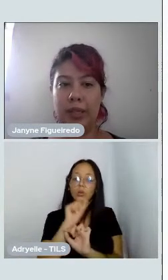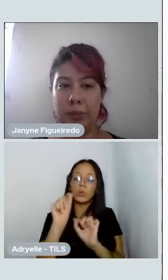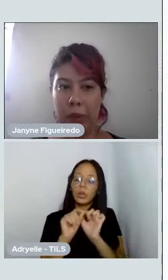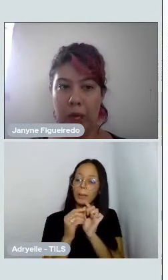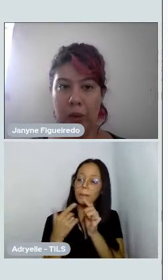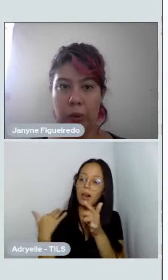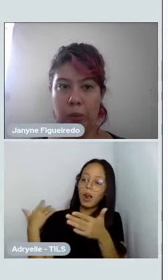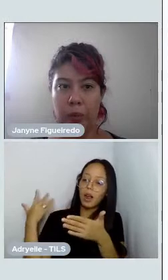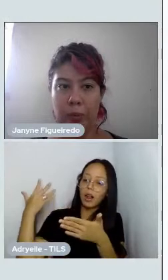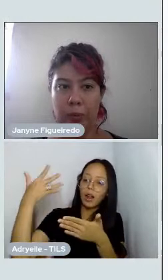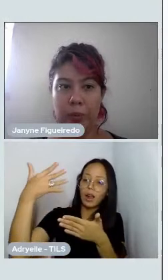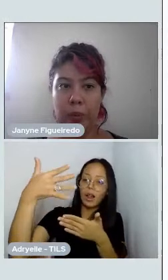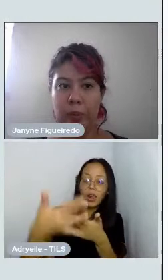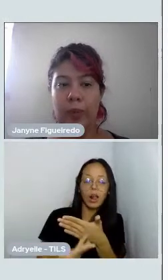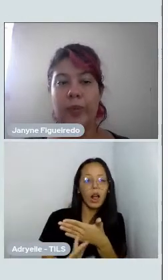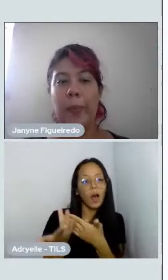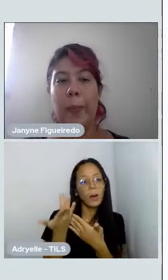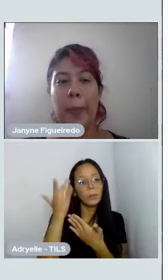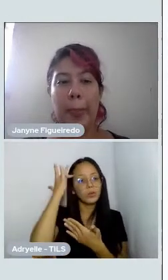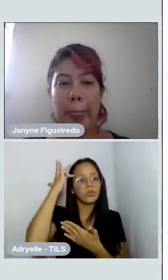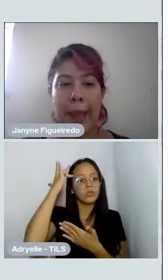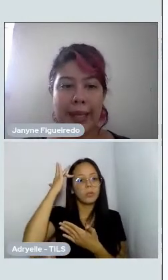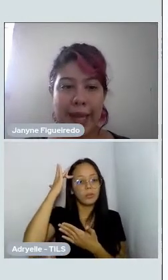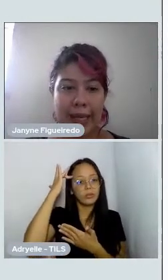de amadurecimento.